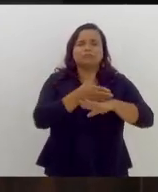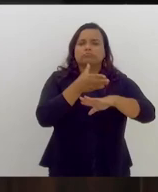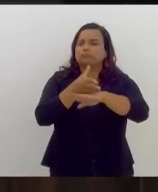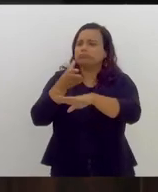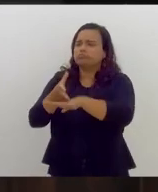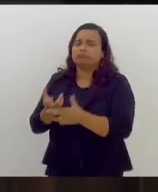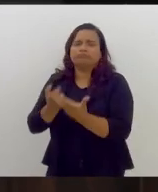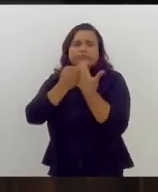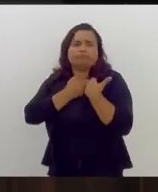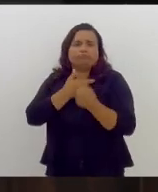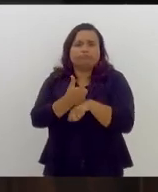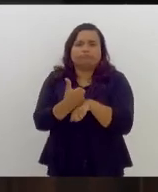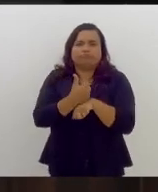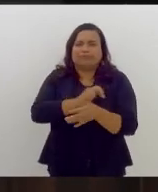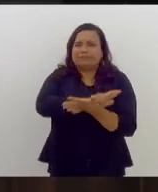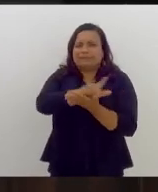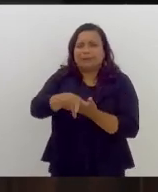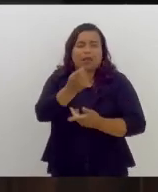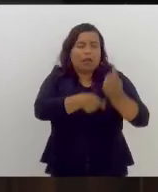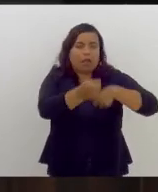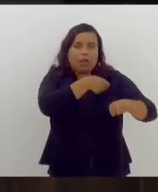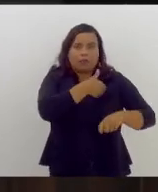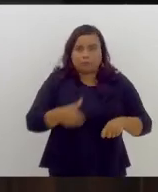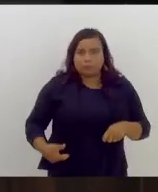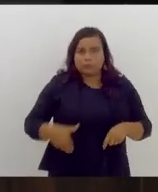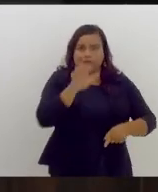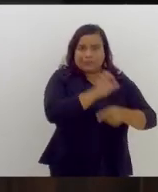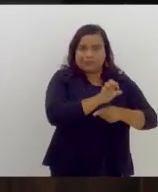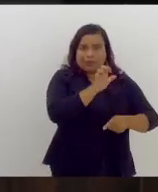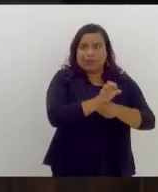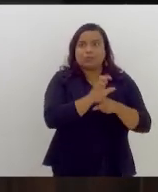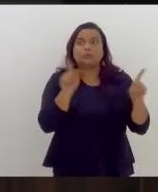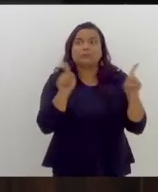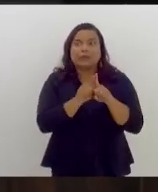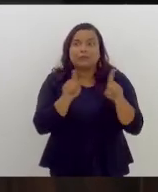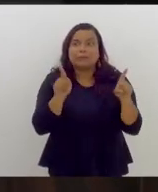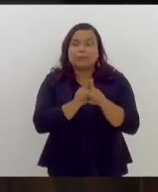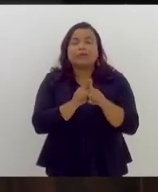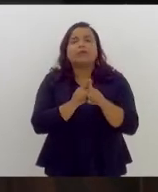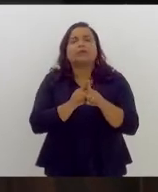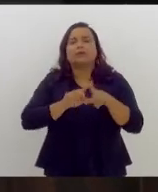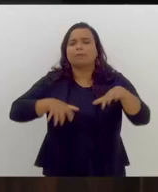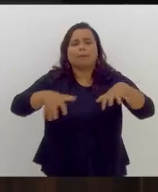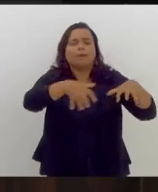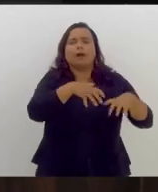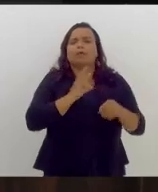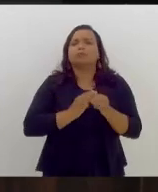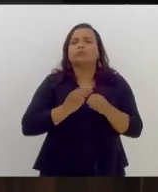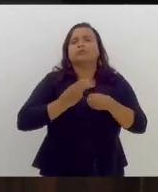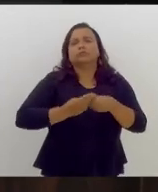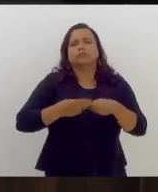diversos cargos, tanto na administração pública estadual quanto na esfera municipal.